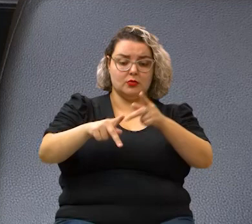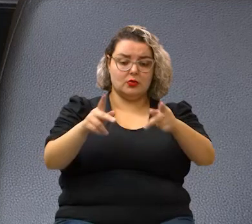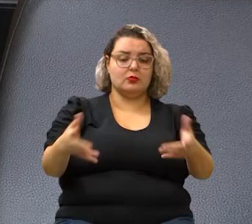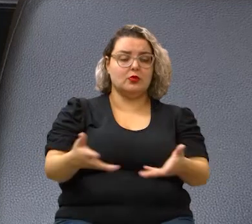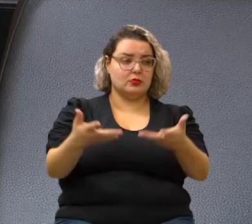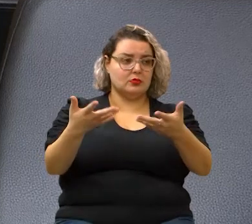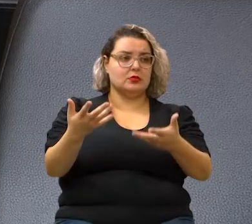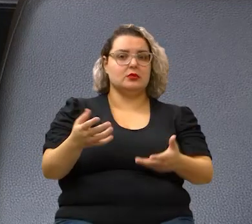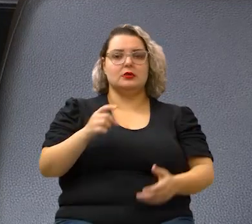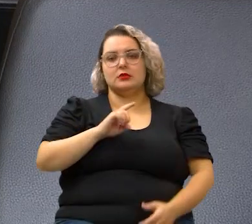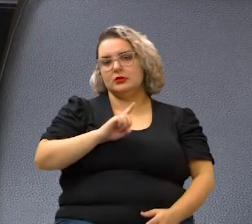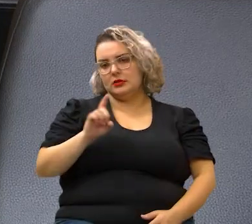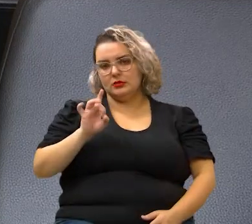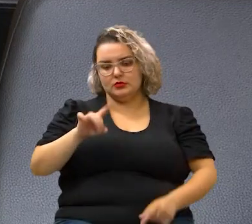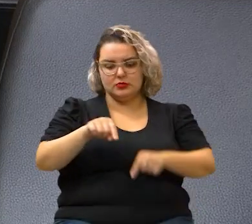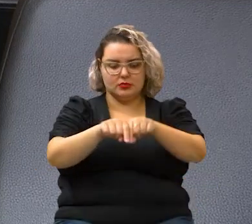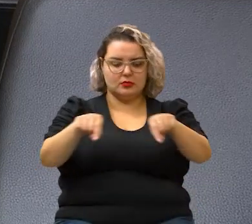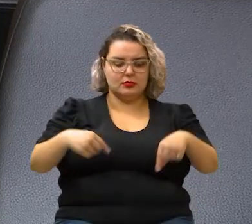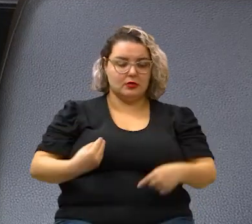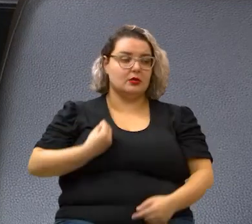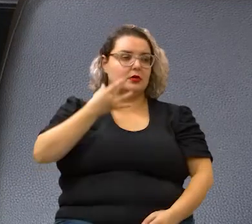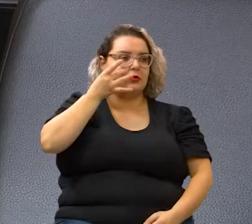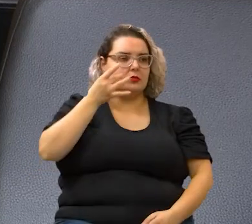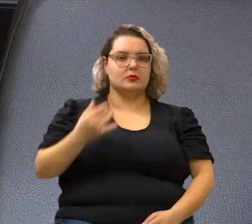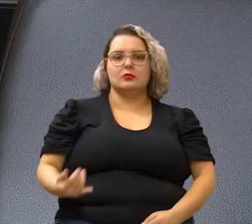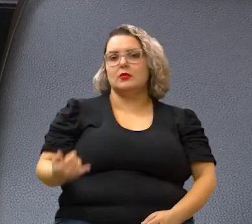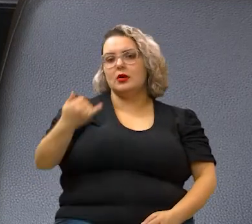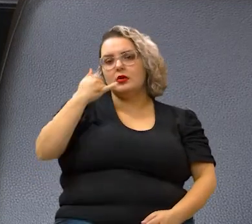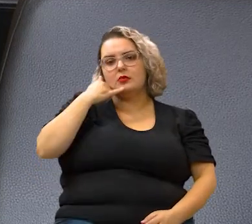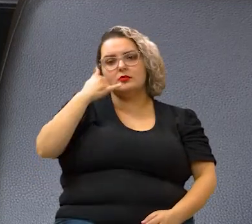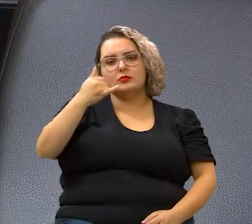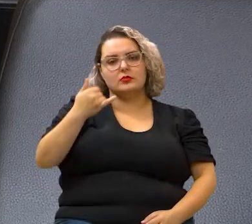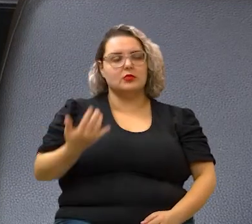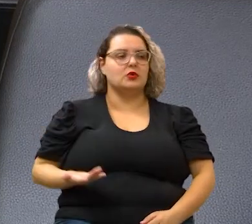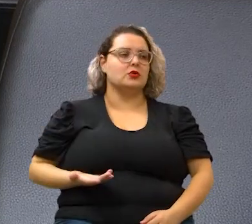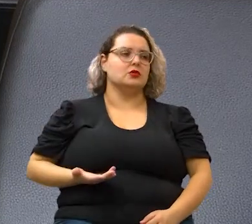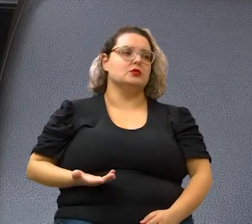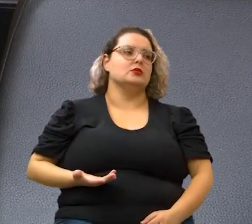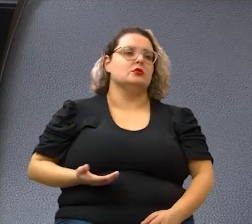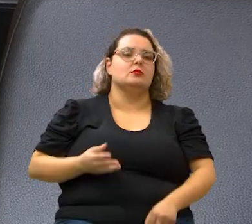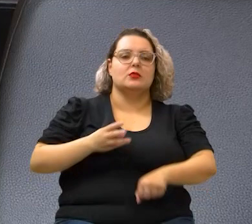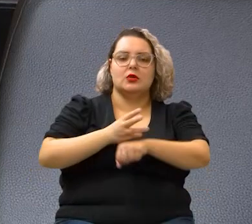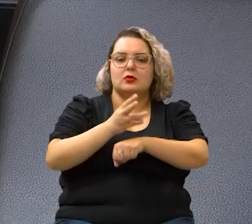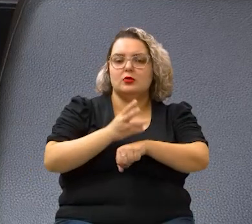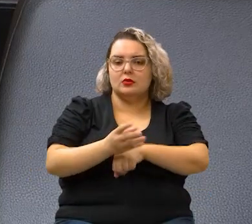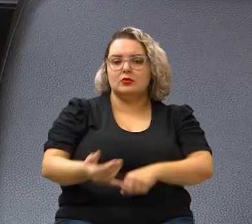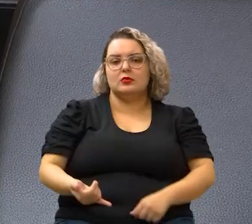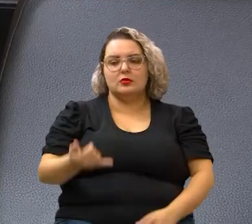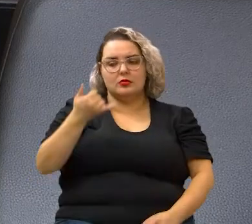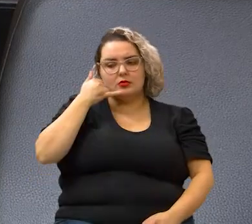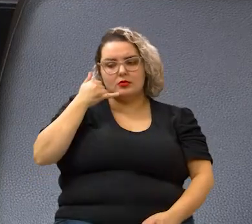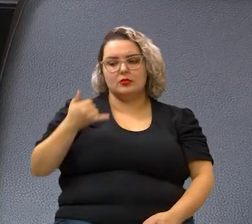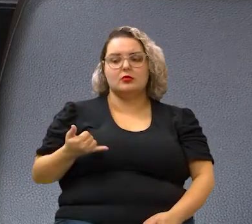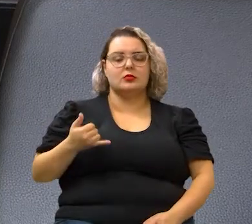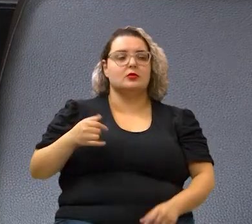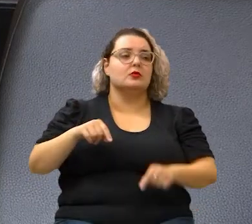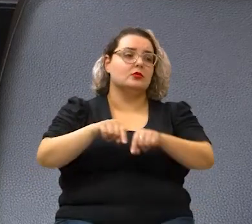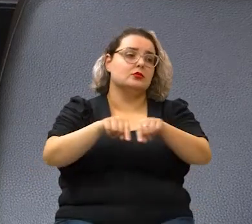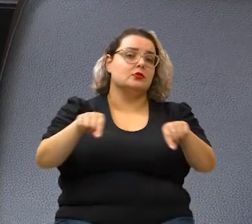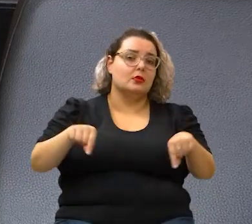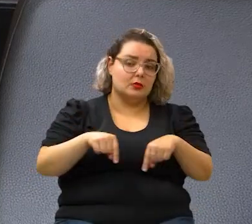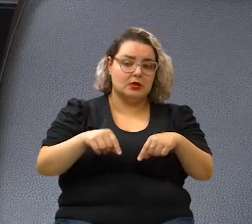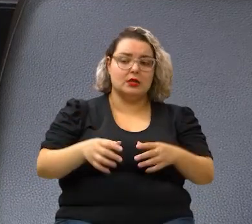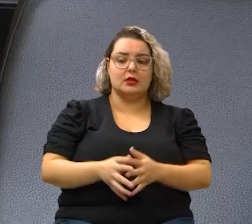população, né, que trazem não só via gabinete presencial, como também ligam por telefone, pelo WhatsApp do